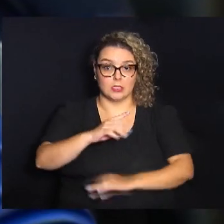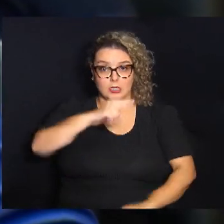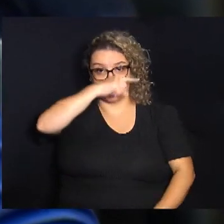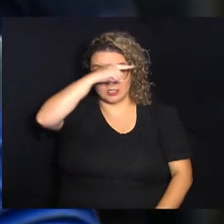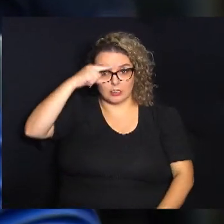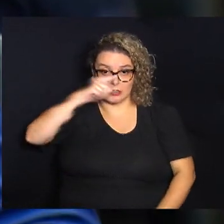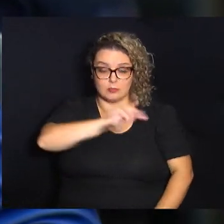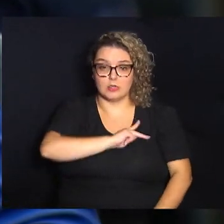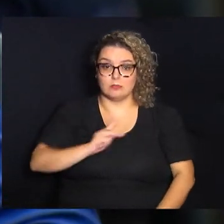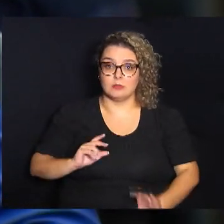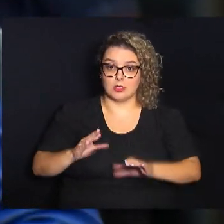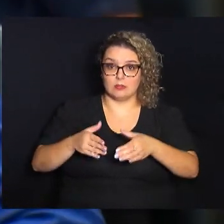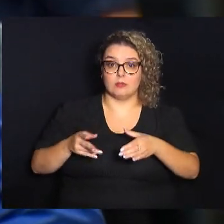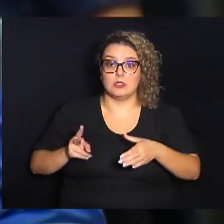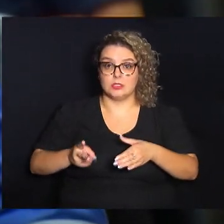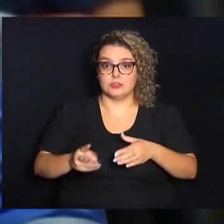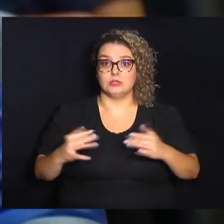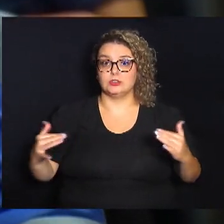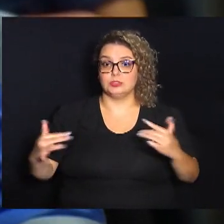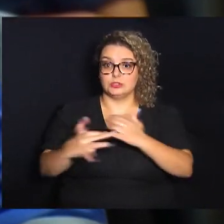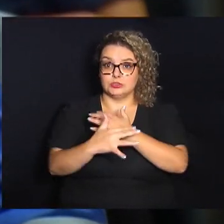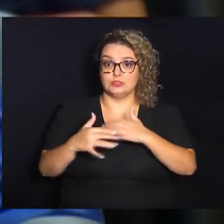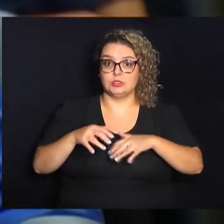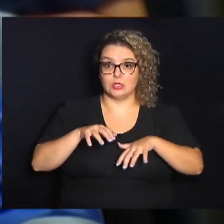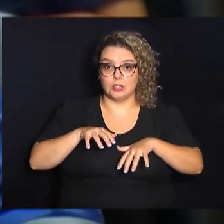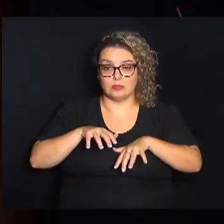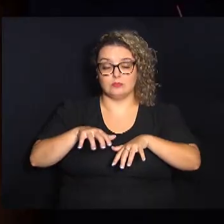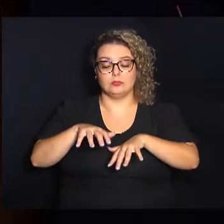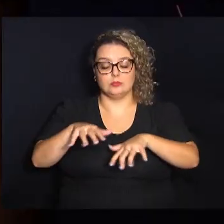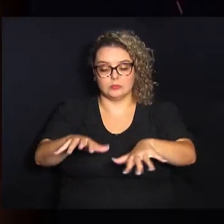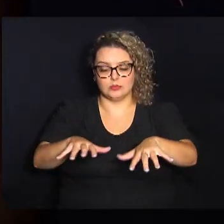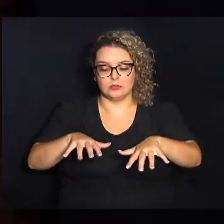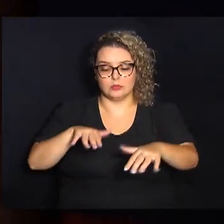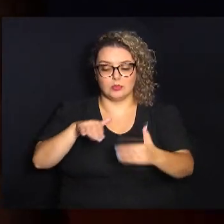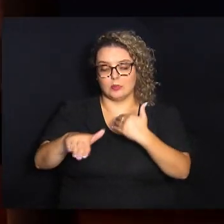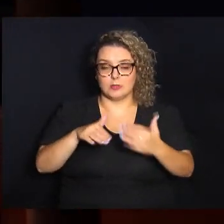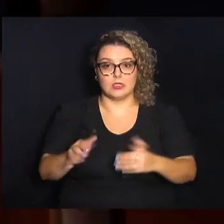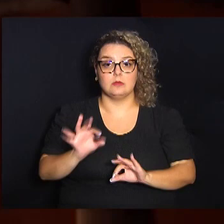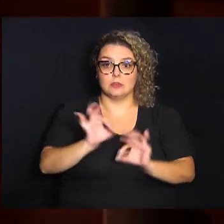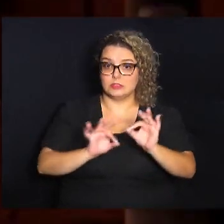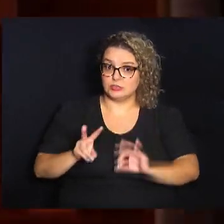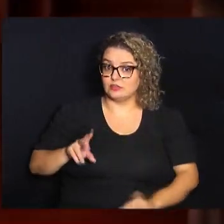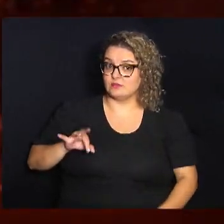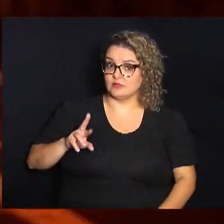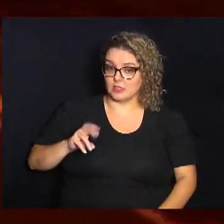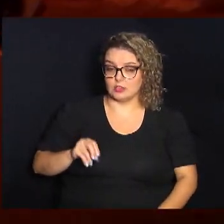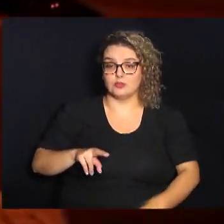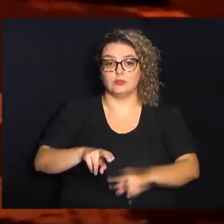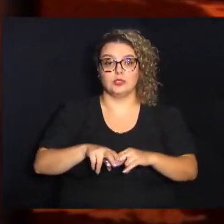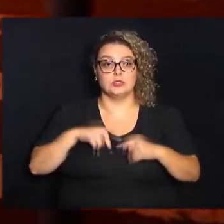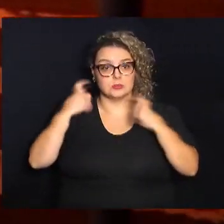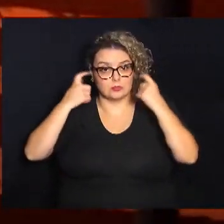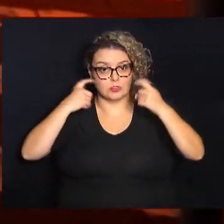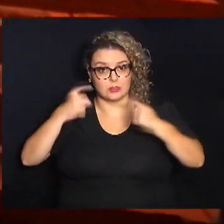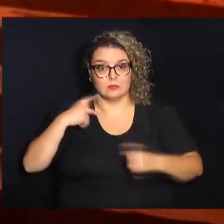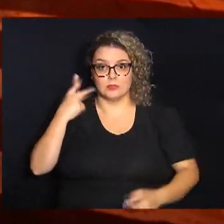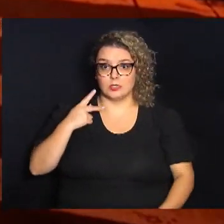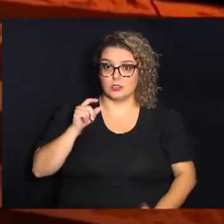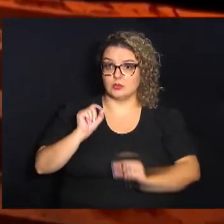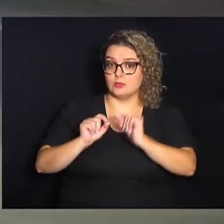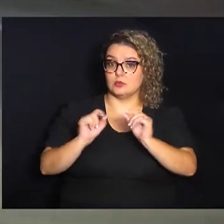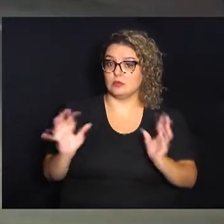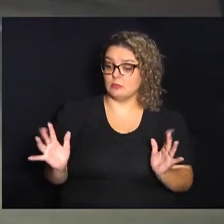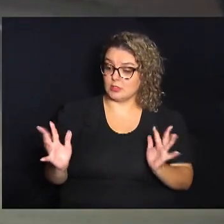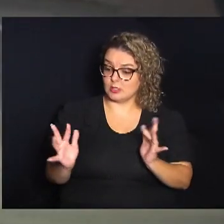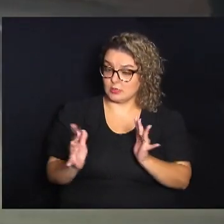a Comissão Permanente de Mobilidade Urbana e Planejamento Viário. Por isso, a preocupação do vereador com quem tem que atravessar